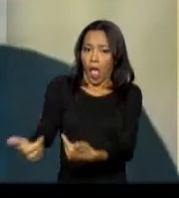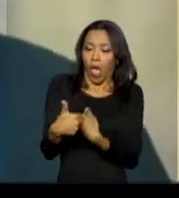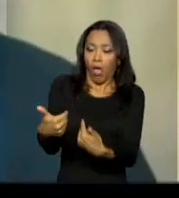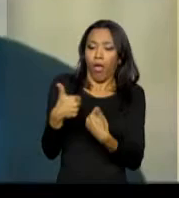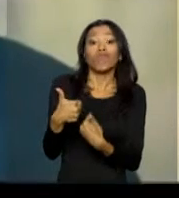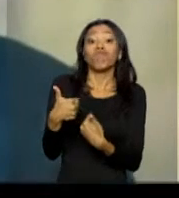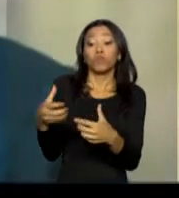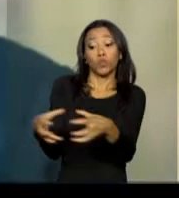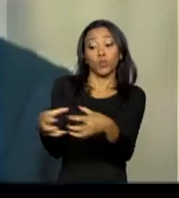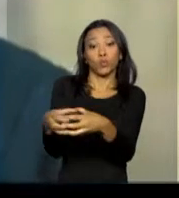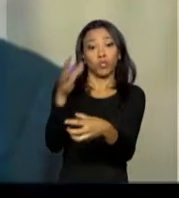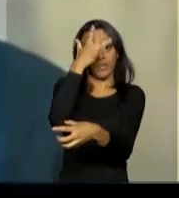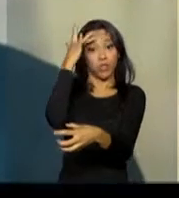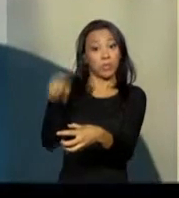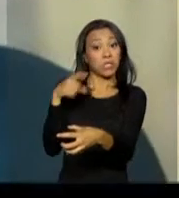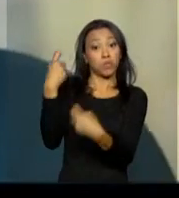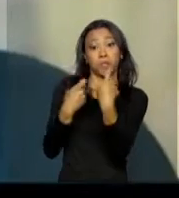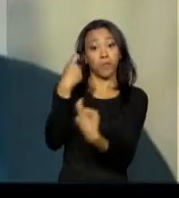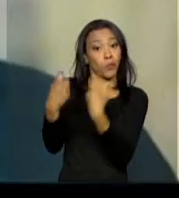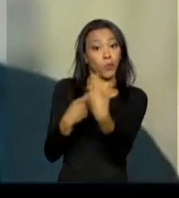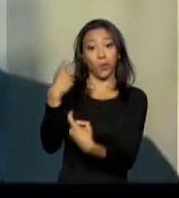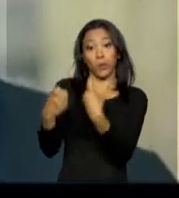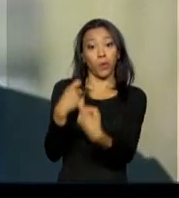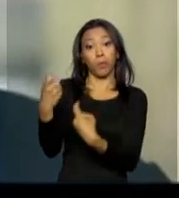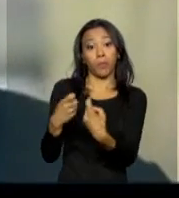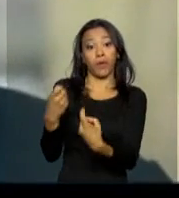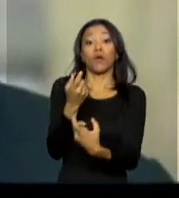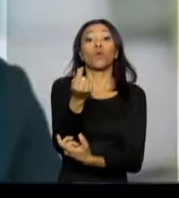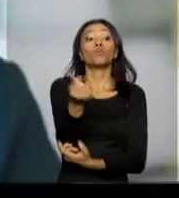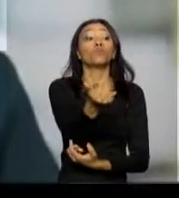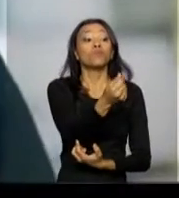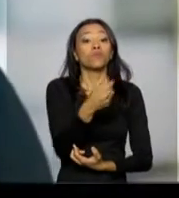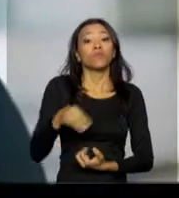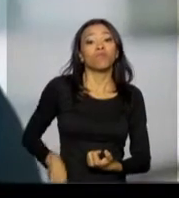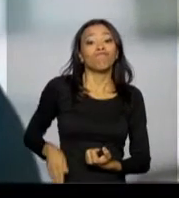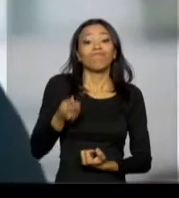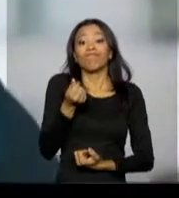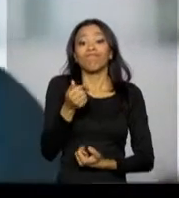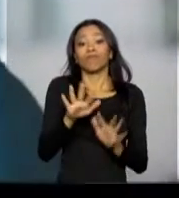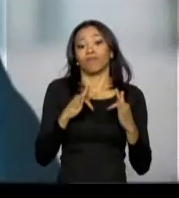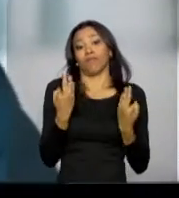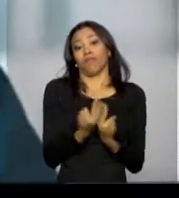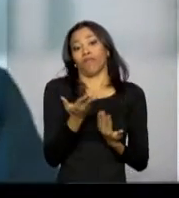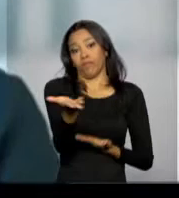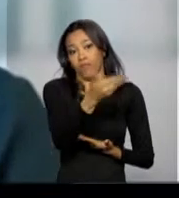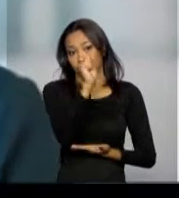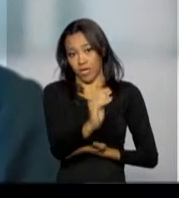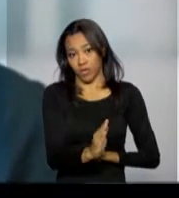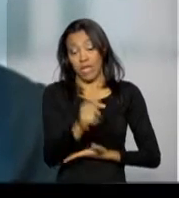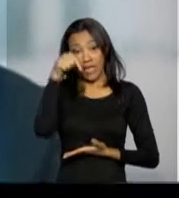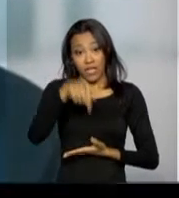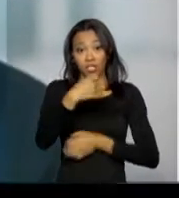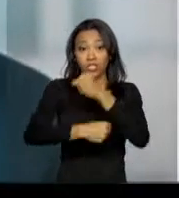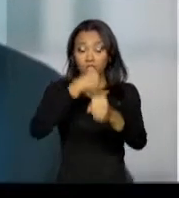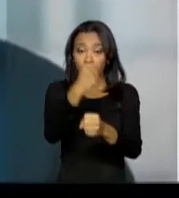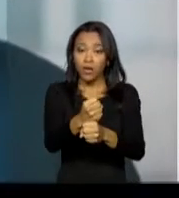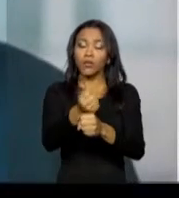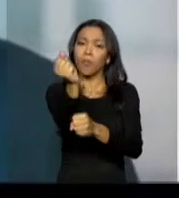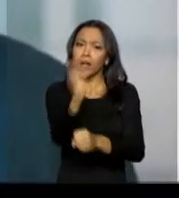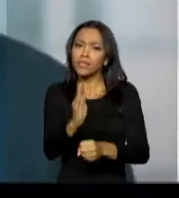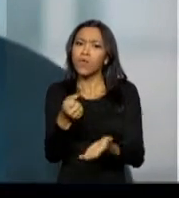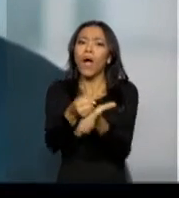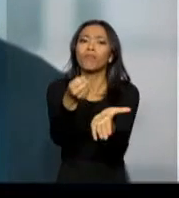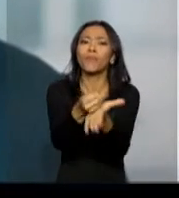daqueles que não se preocupam com o bolso da população brasileira. Neste ano, o Brasil apoiou, como nunca,